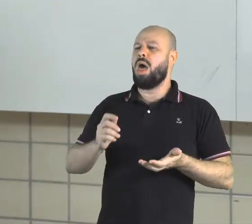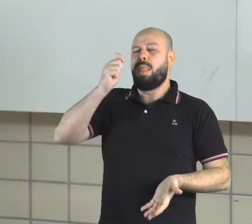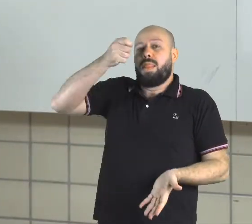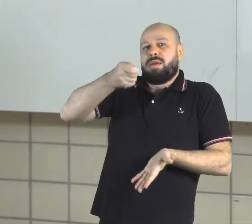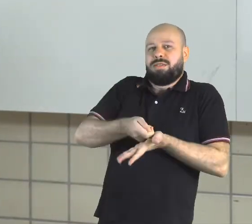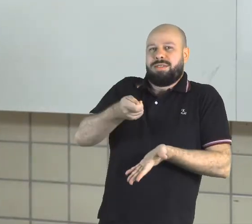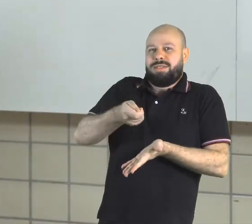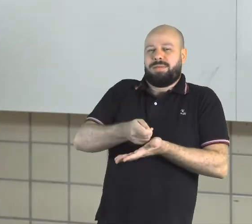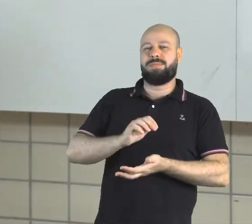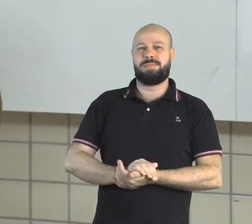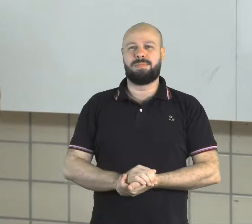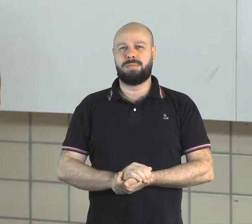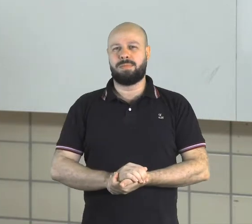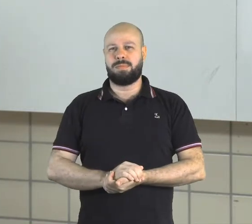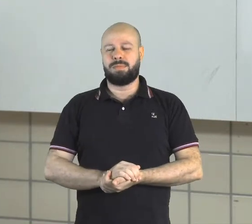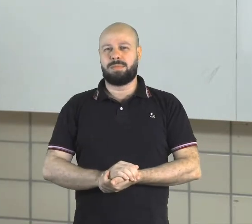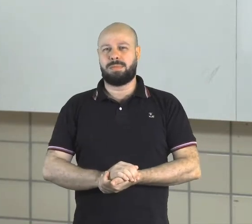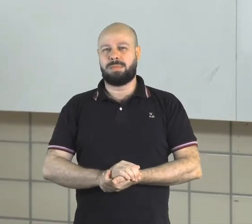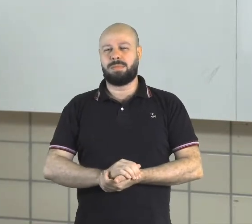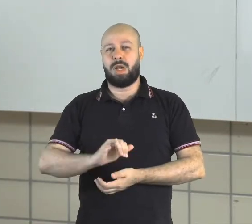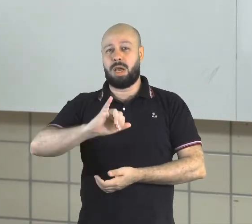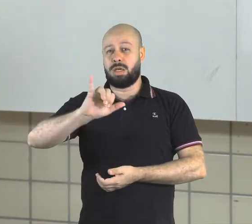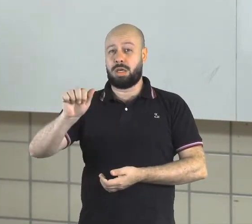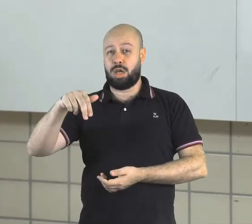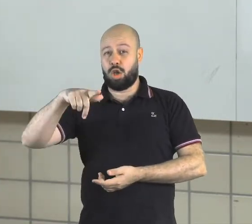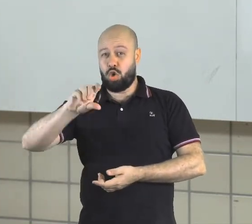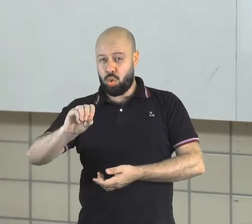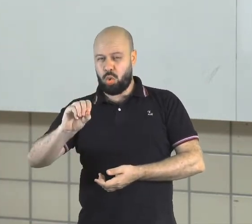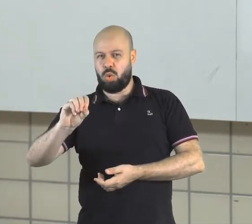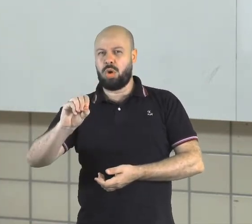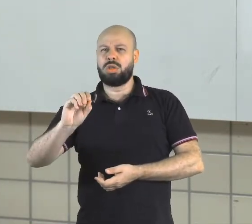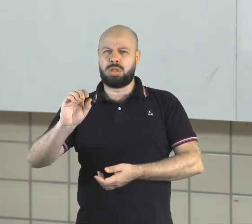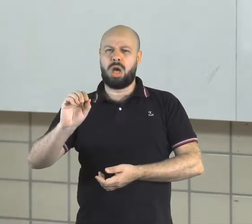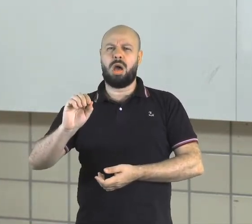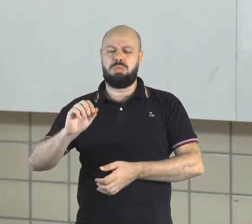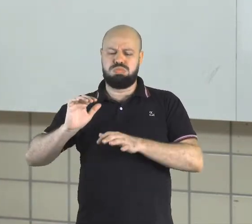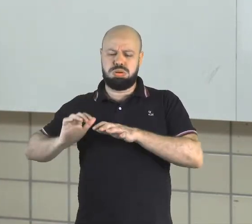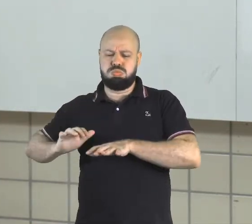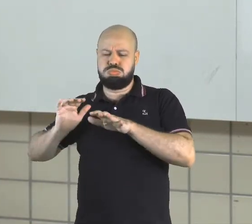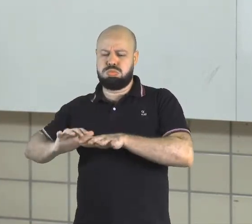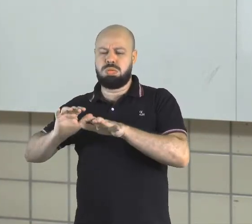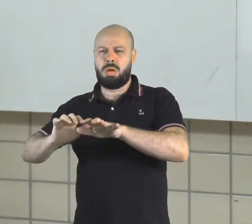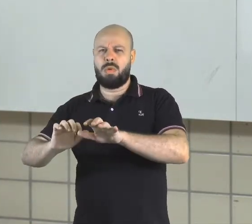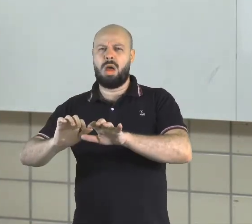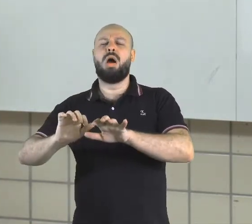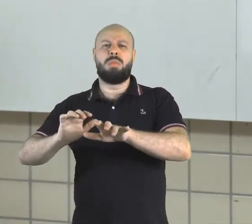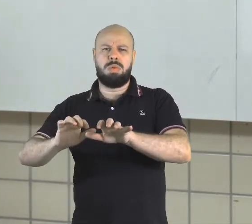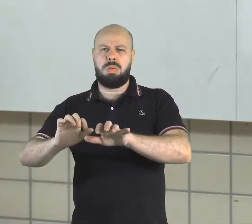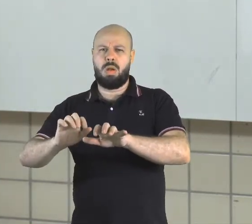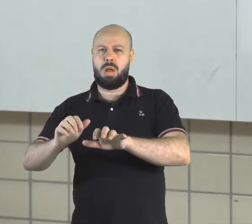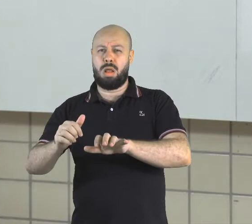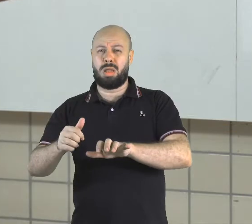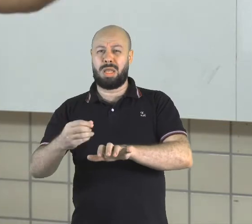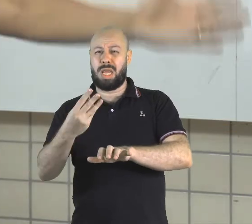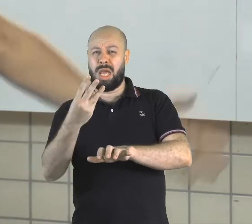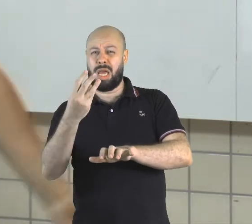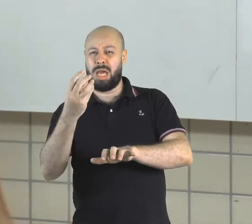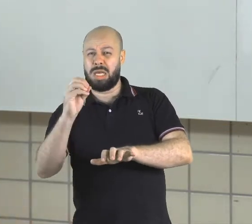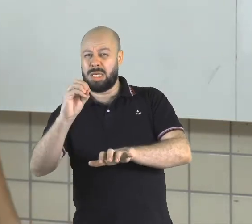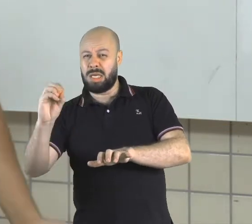Depois que Jango realiza um evento, um comício lá no Rio de Janeiro, reunindo mais de 300